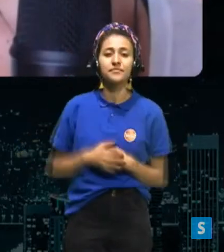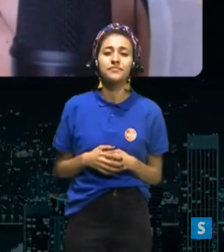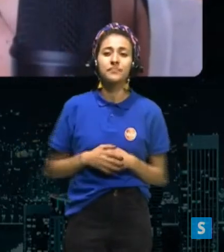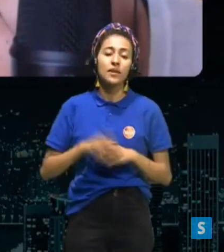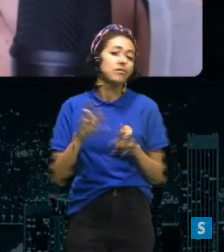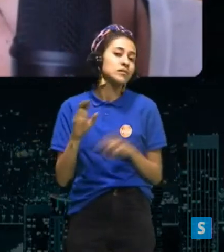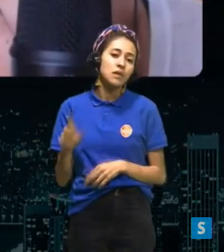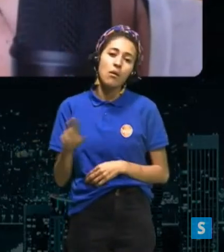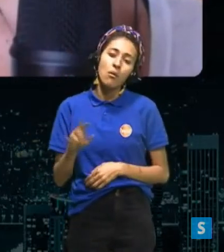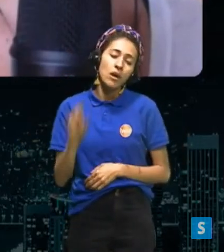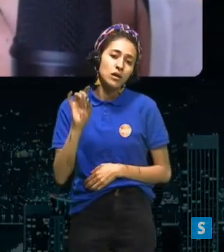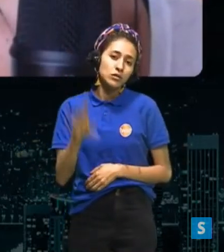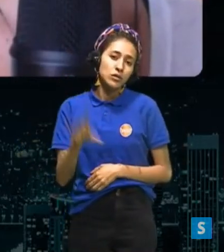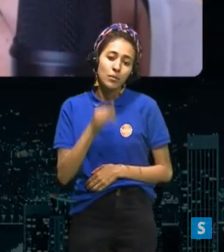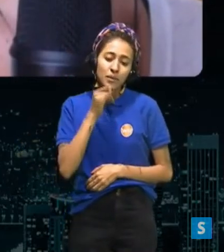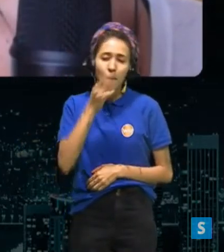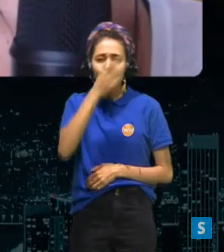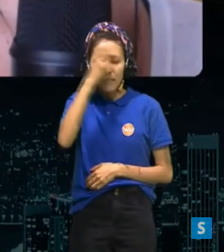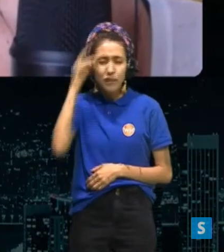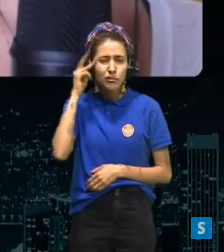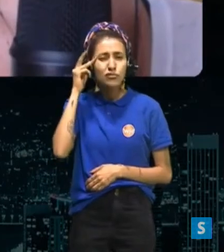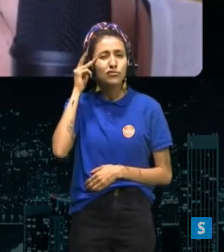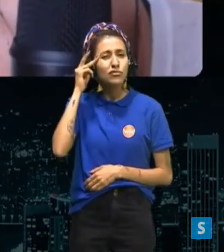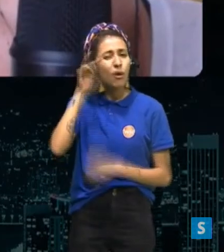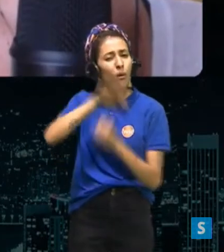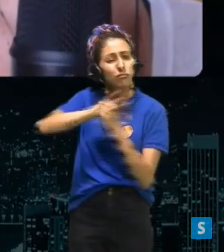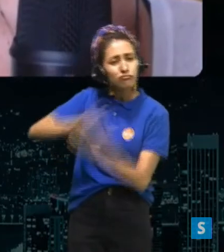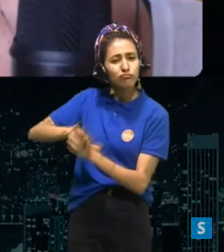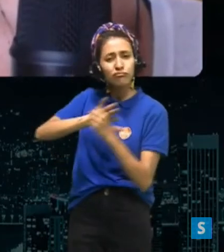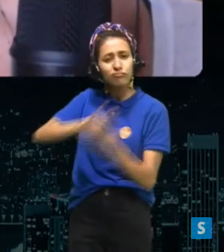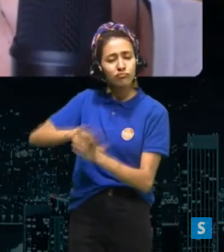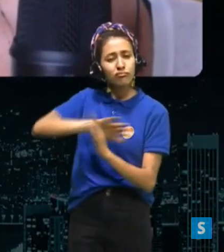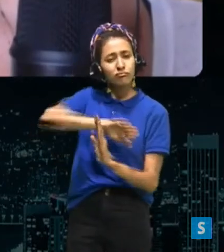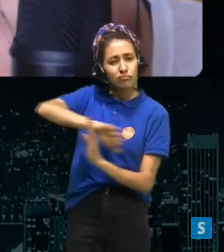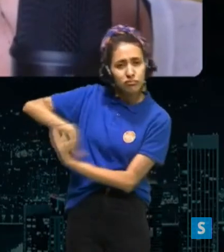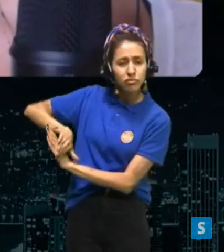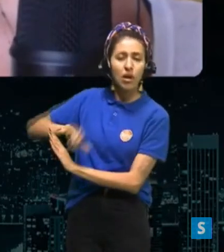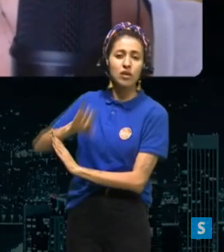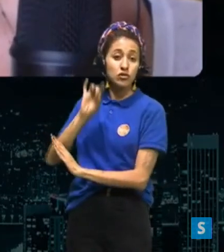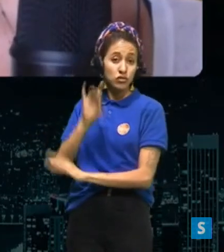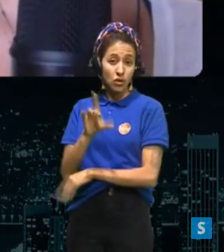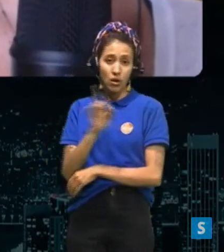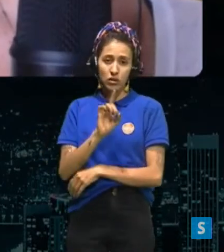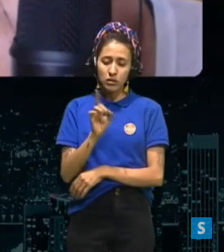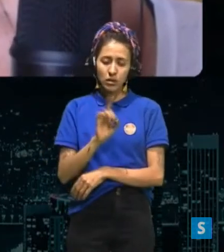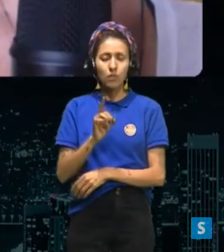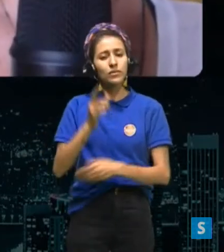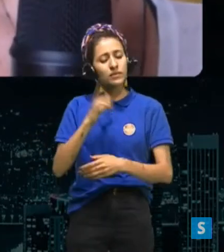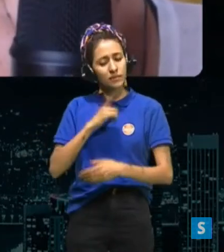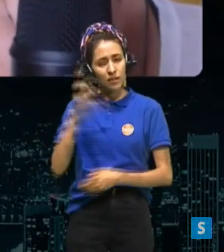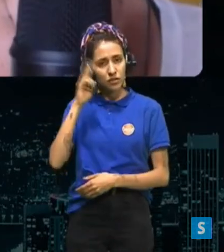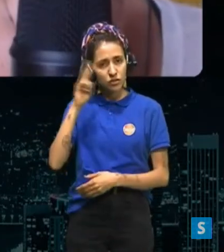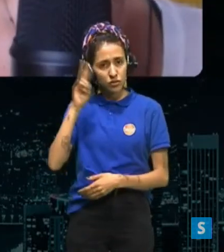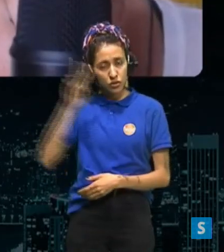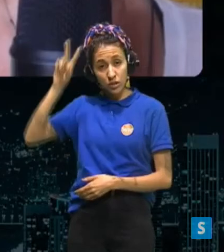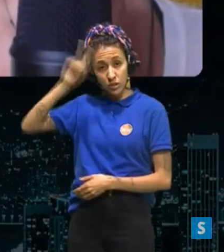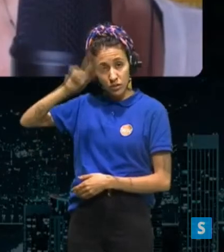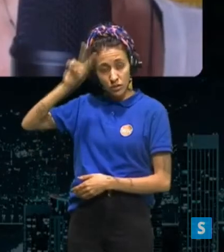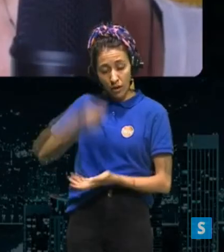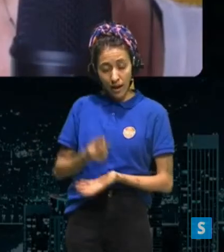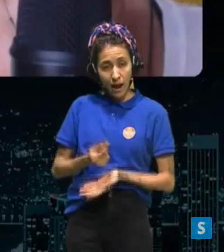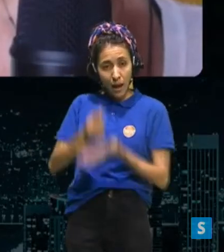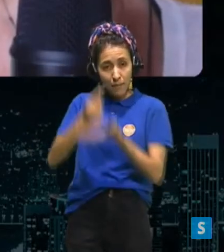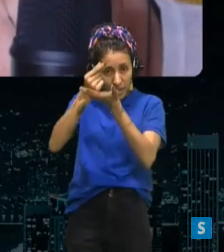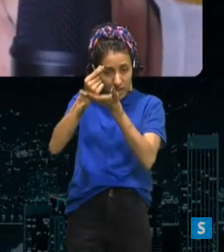ajudando as pessoas que foram marginalizados na nossa escola capitalista mas como podemos